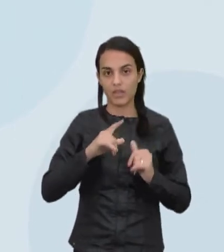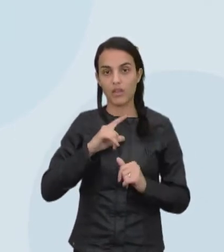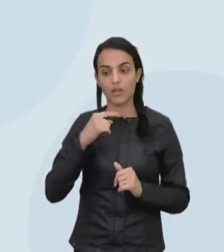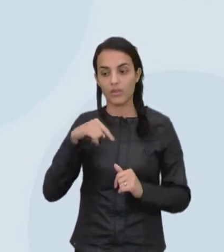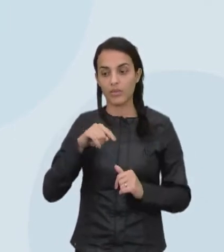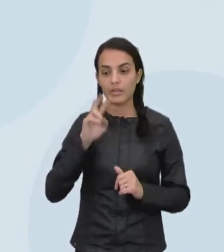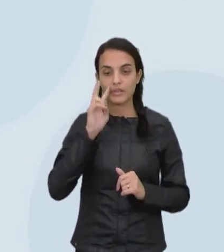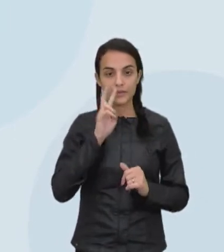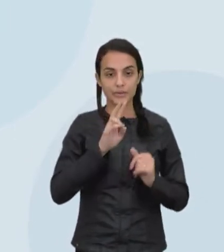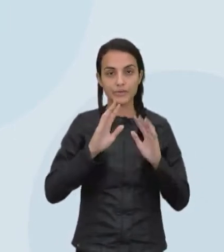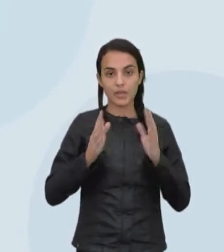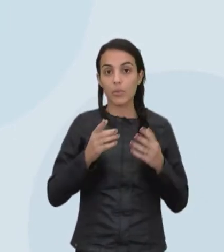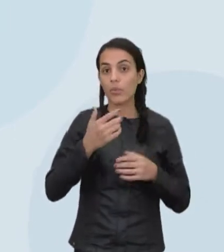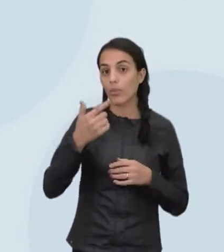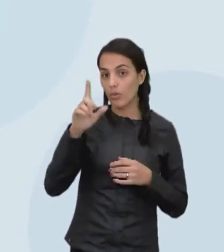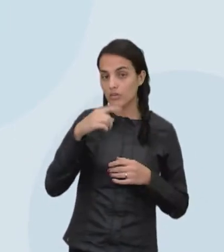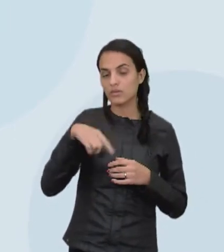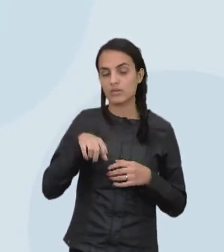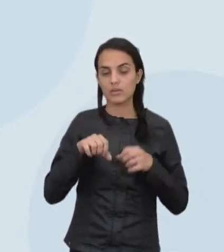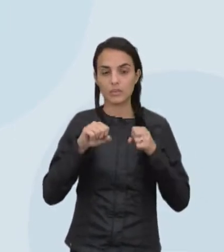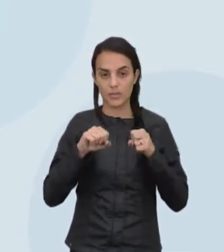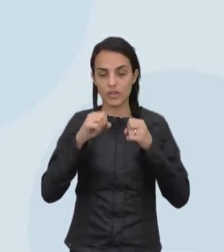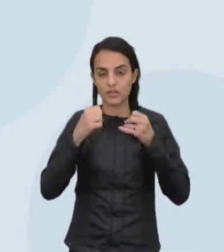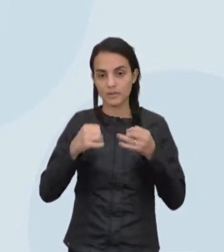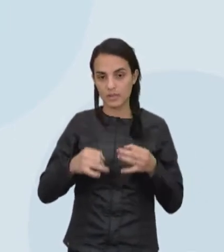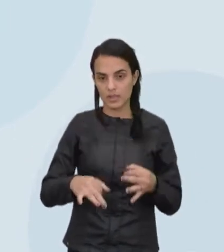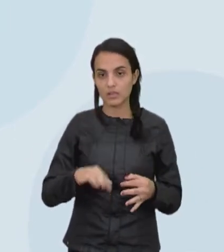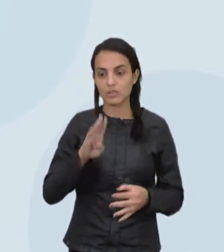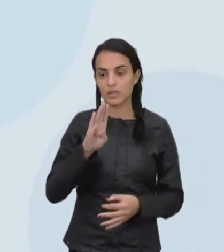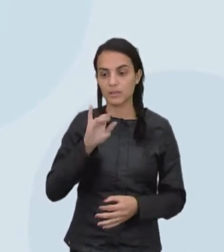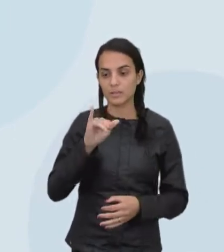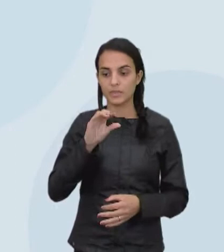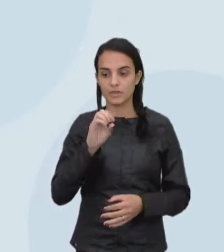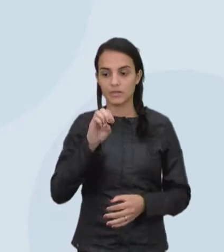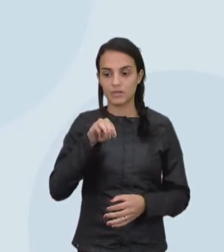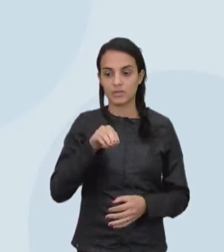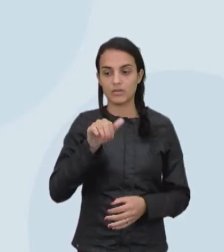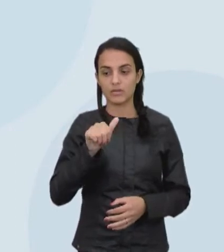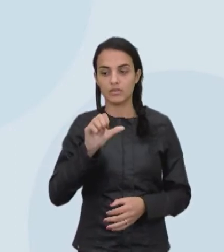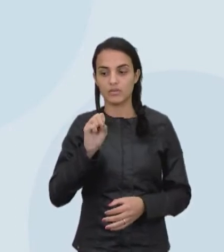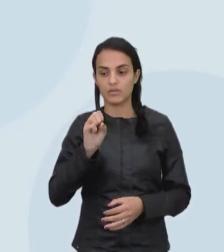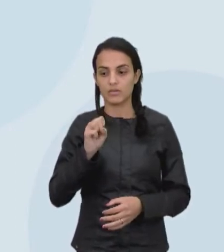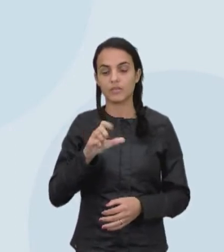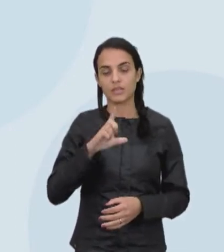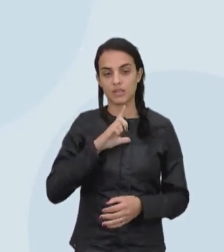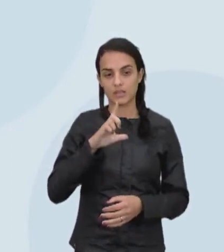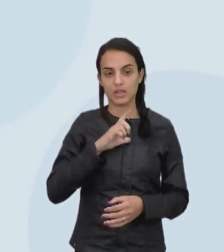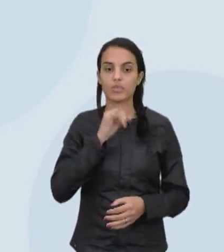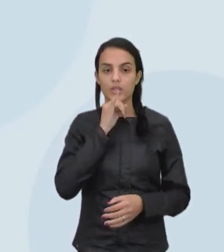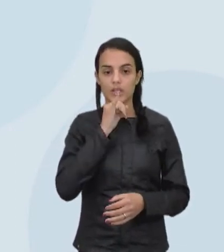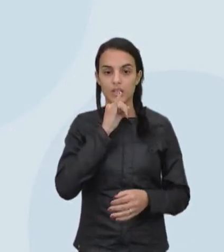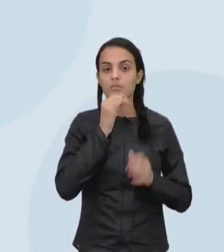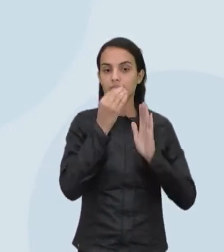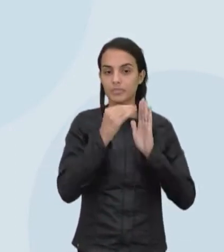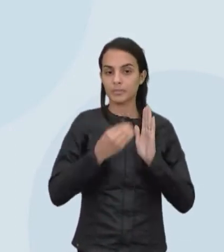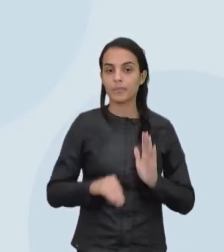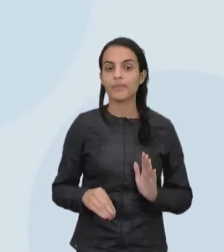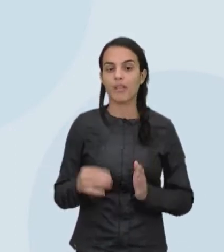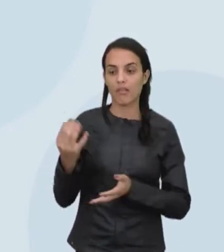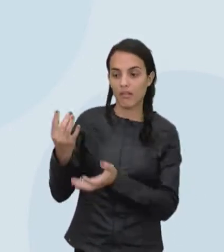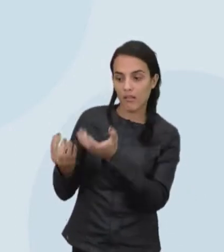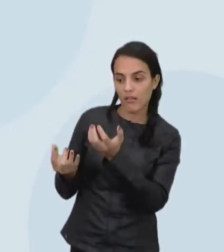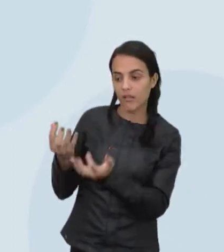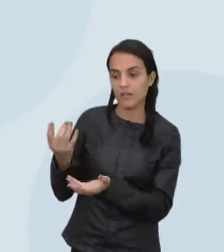né? Outra coisa que a gente pode dizer sobre a biomassa é o seguinte, também tem nesse simulador. Queimar a biomassa